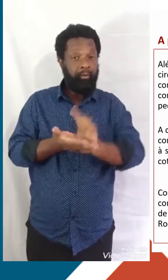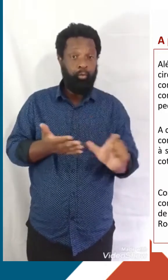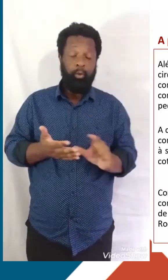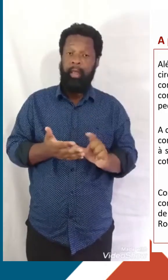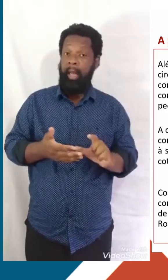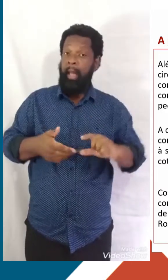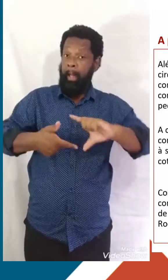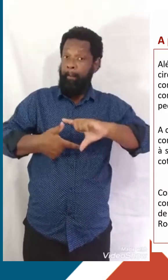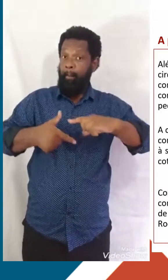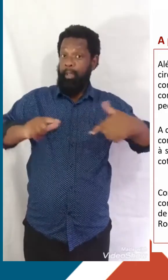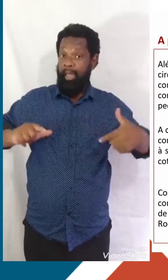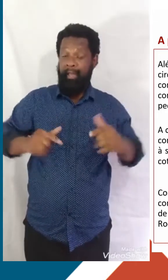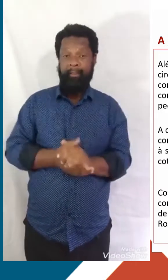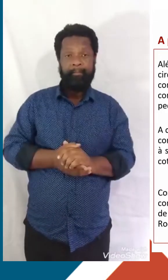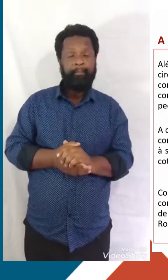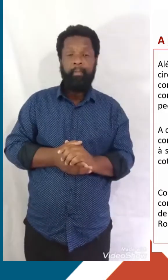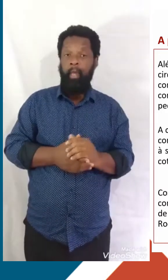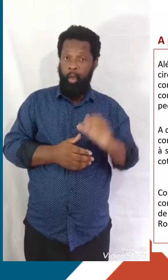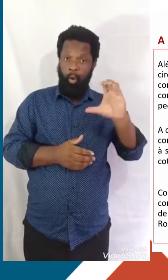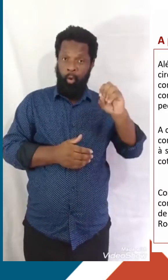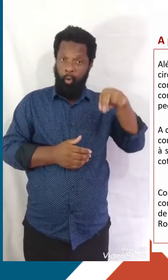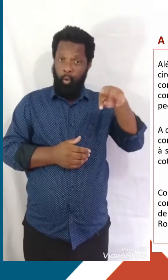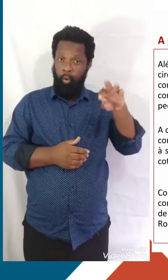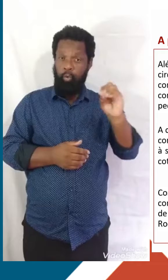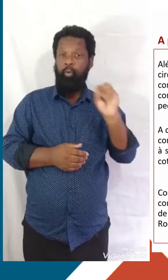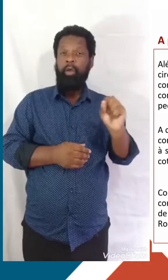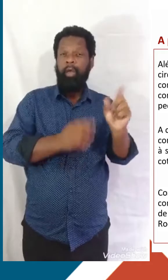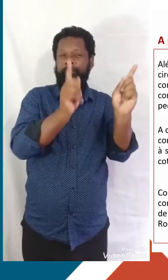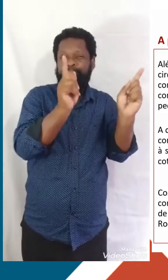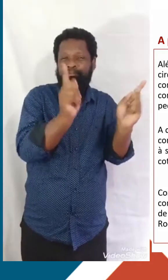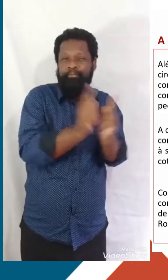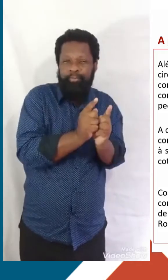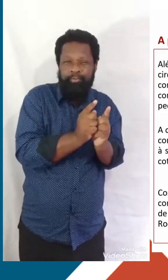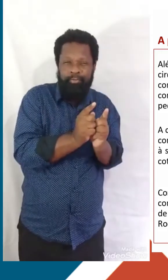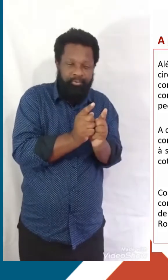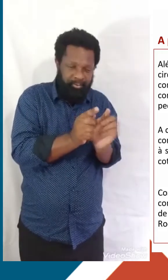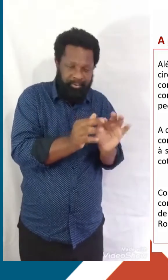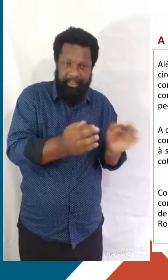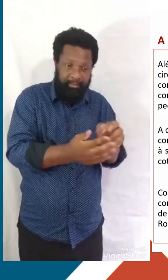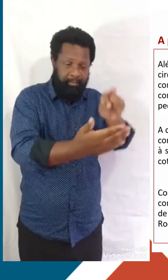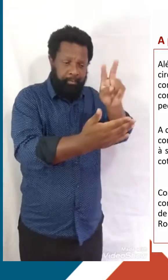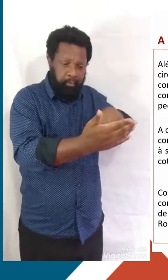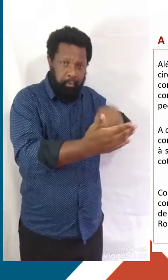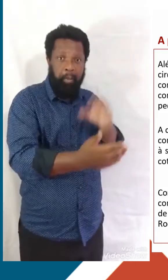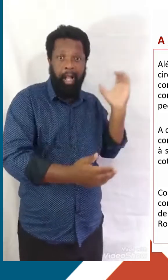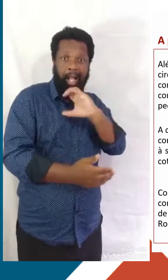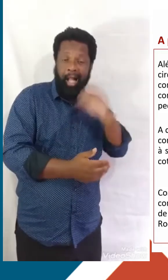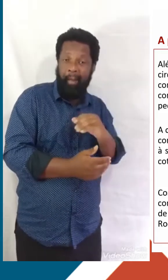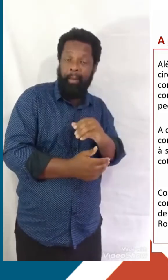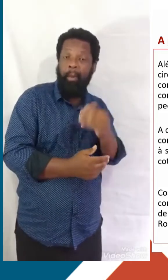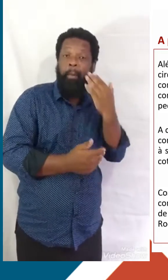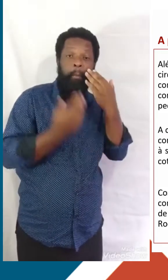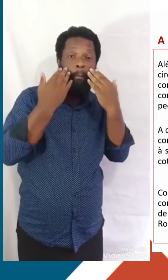conto, por ser mais sucinto e mais rápido de ser lido, reflete